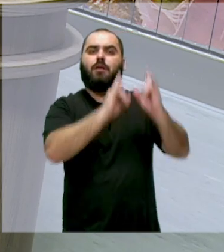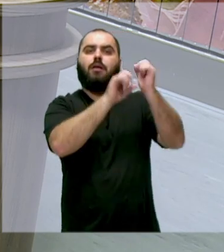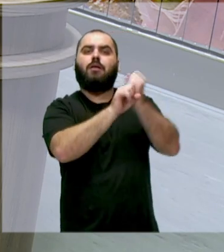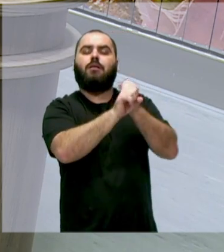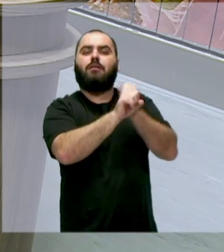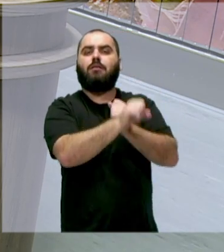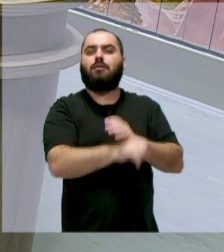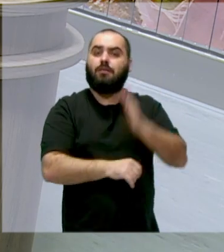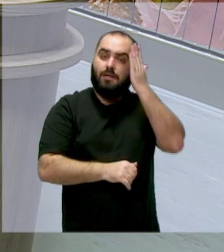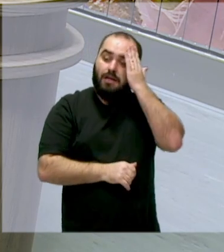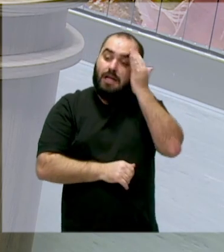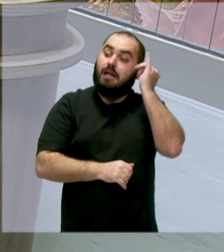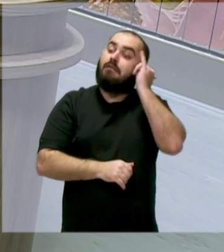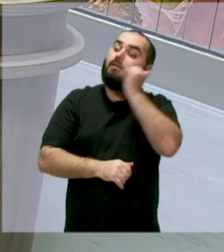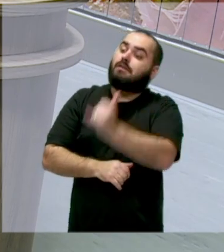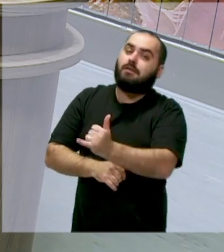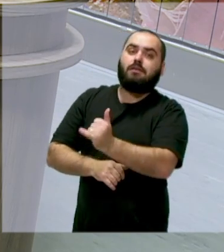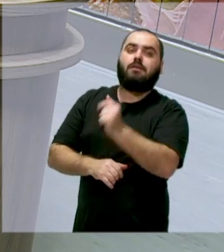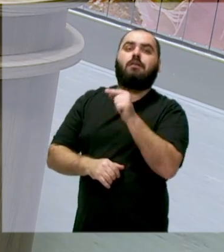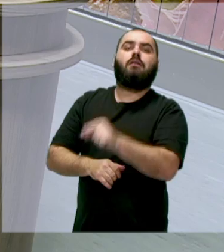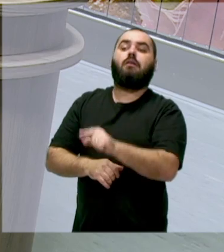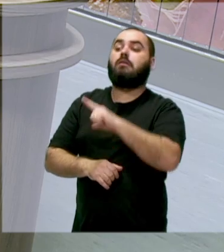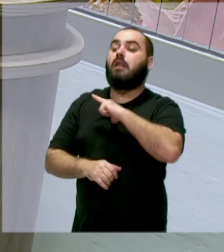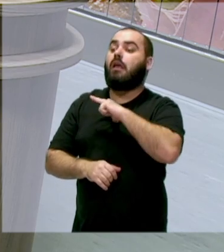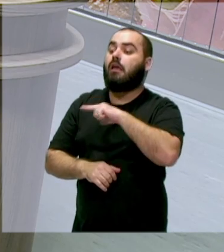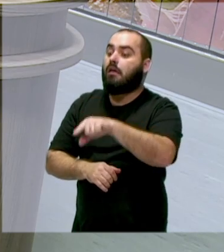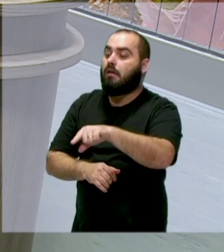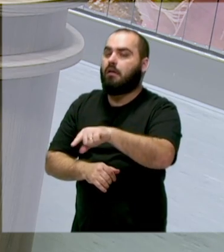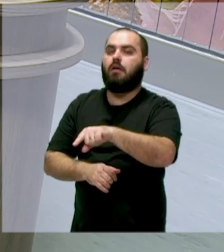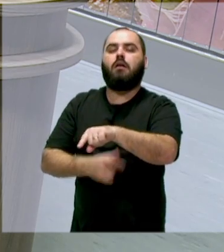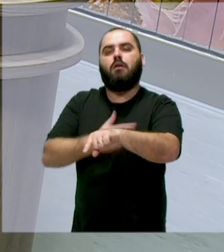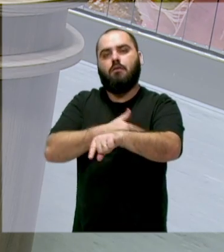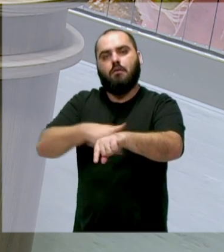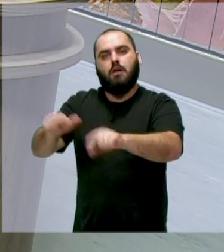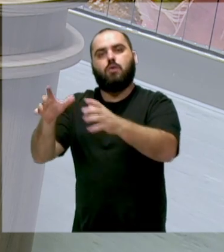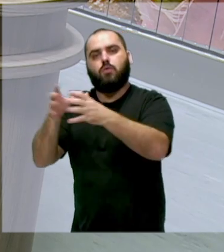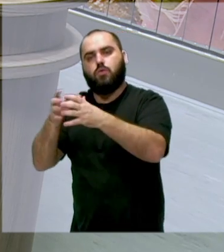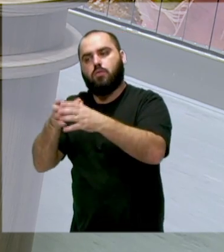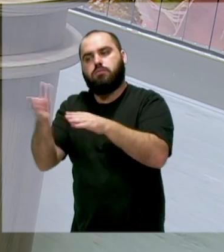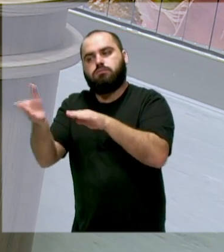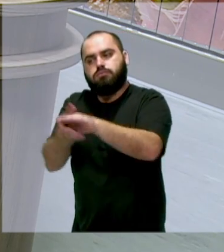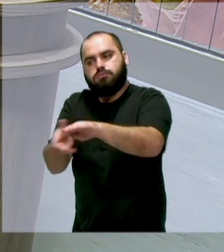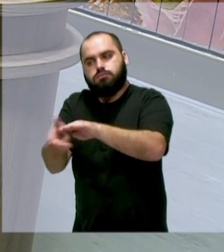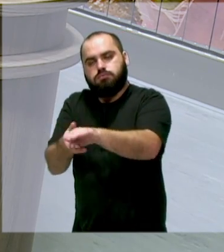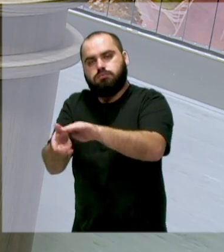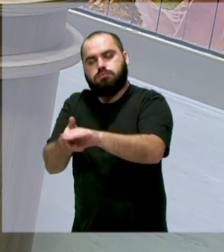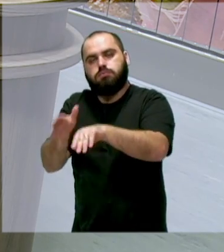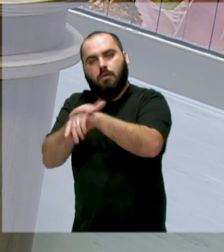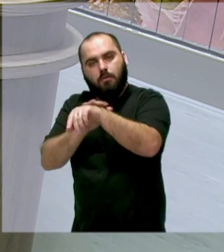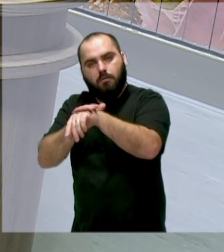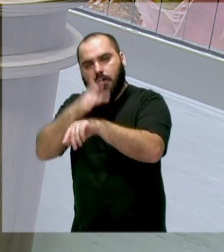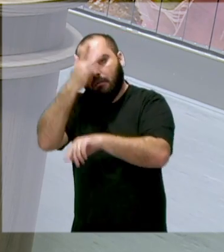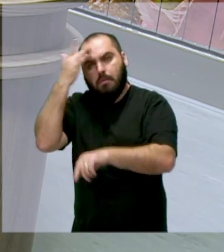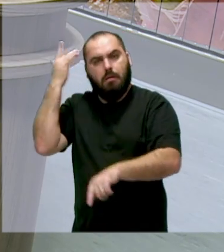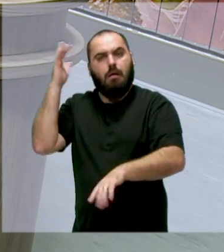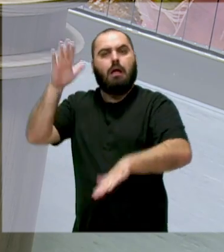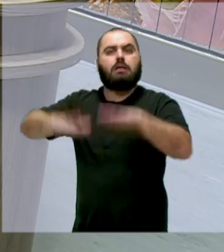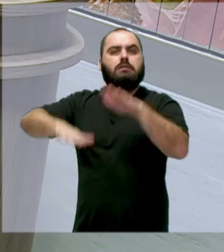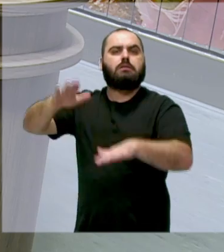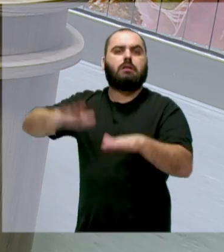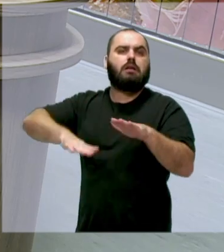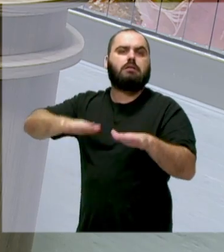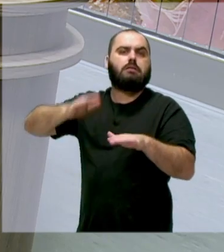informasse a gente, aqui tem essa situação, a gente vai lá com a equipe, vai orientar muitas vezes a pessoa, porque às vezes a pessoa não está fazendo assim, estou fazendo